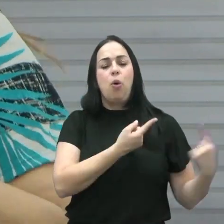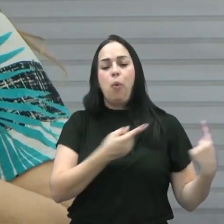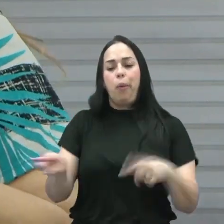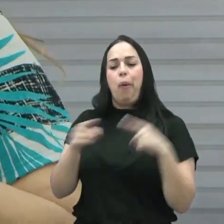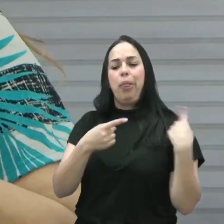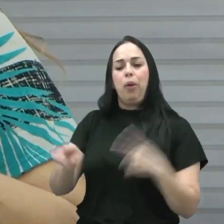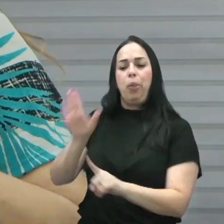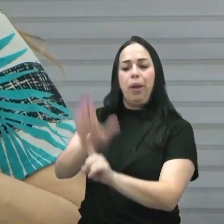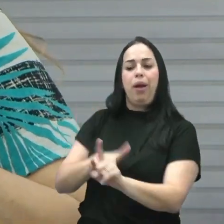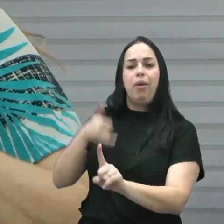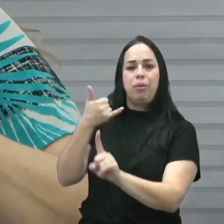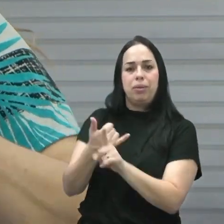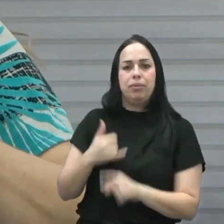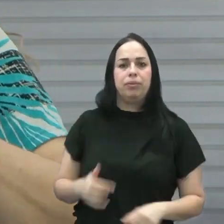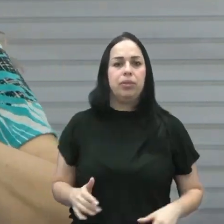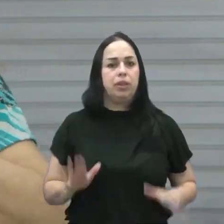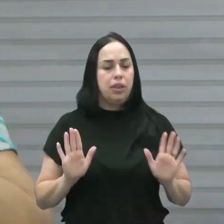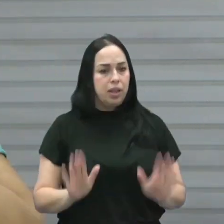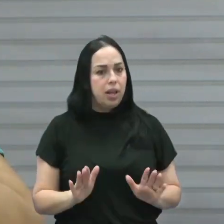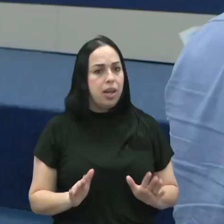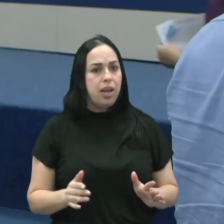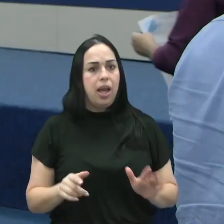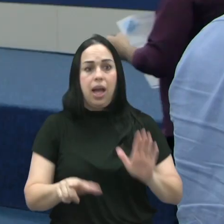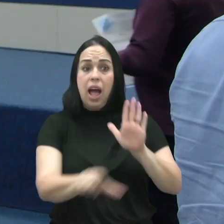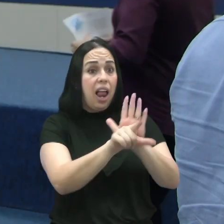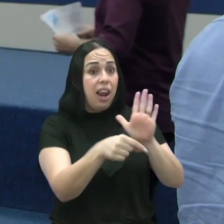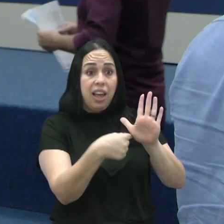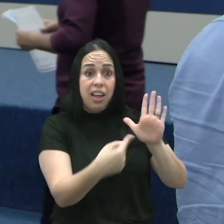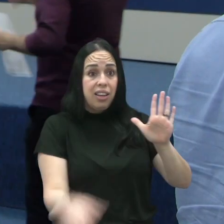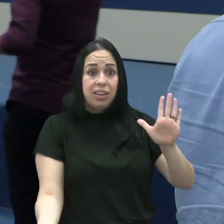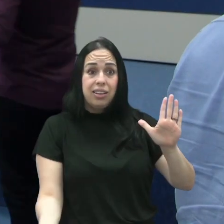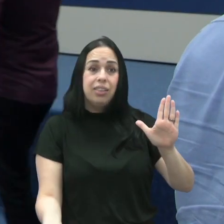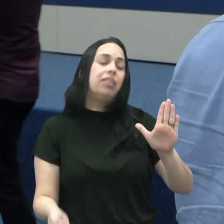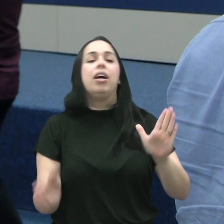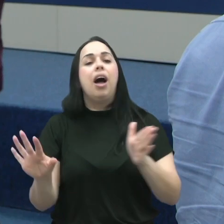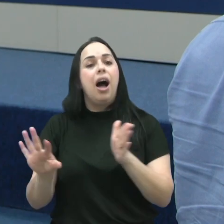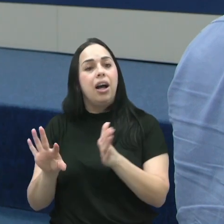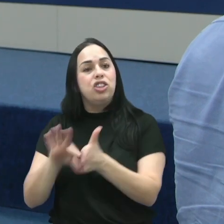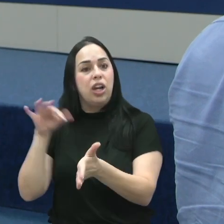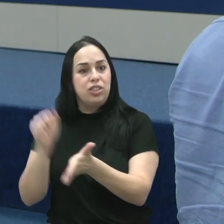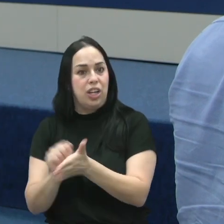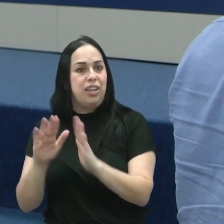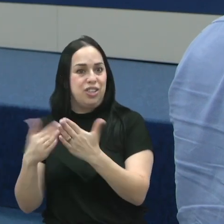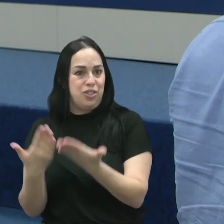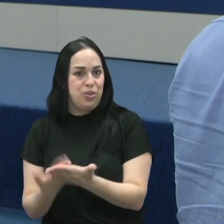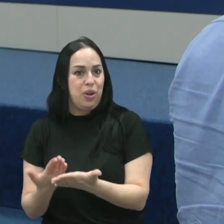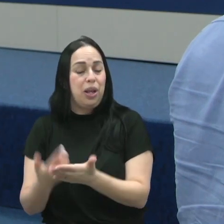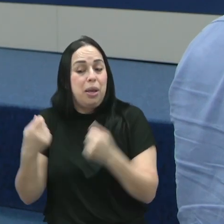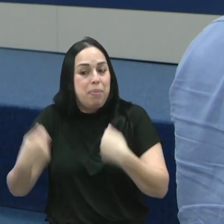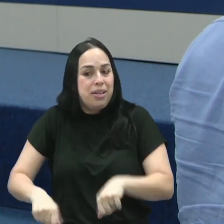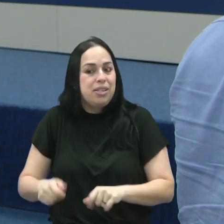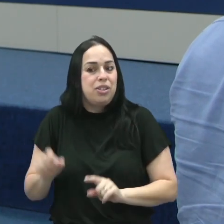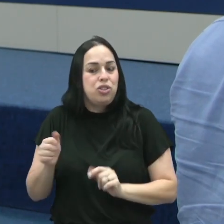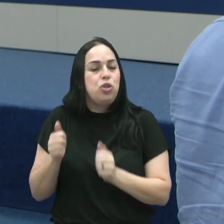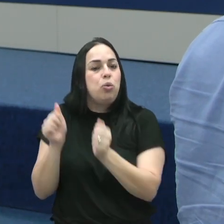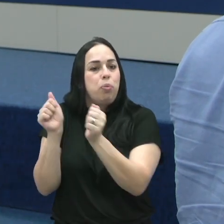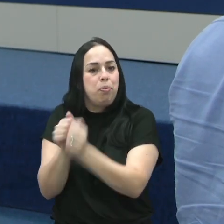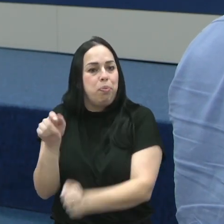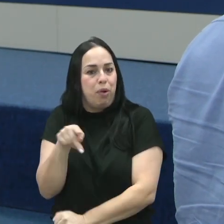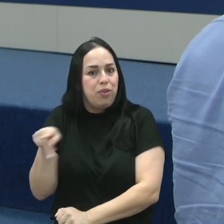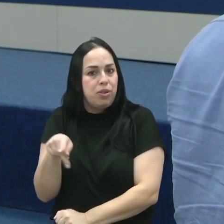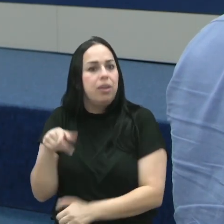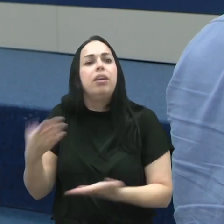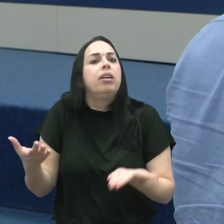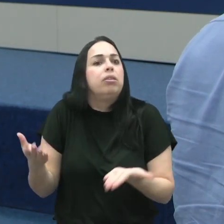e bullying contra estudantes autistas. O que eu falo que é o cumprimento da lei. Por exemplo, a criança que está matriculada na escola, comprovada a necessidade, ela tem direito